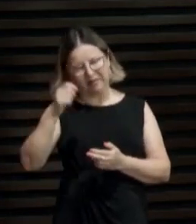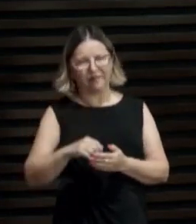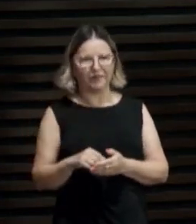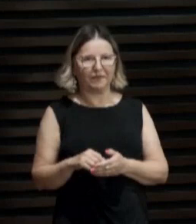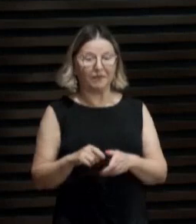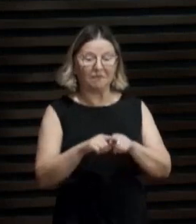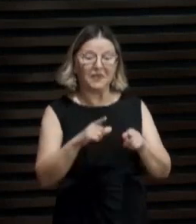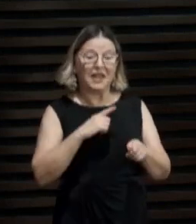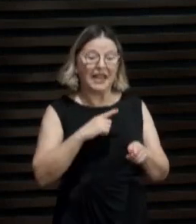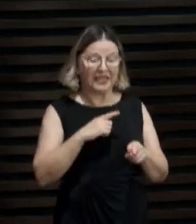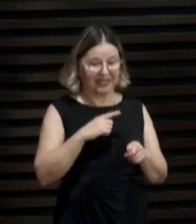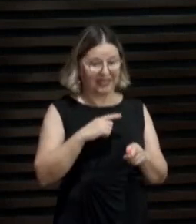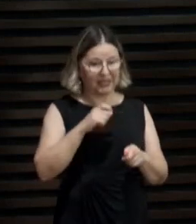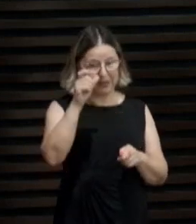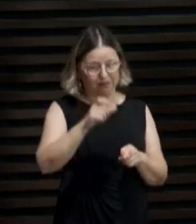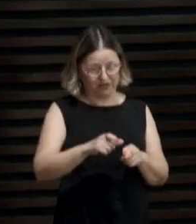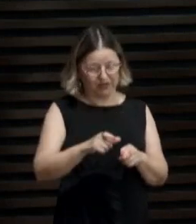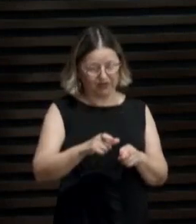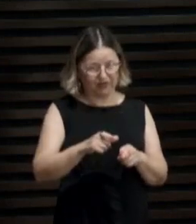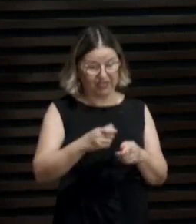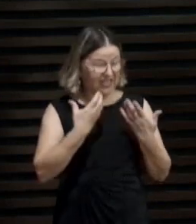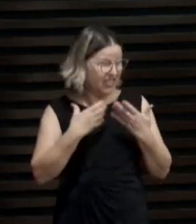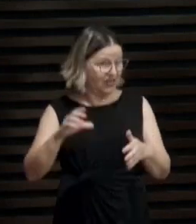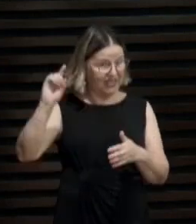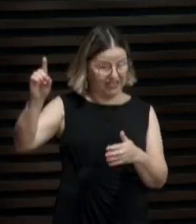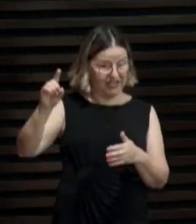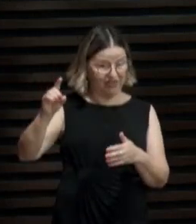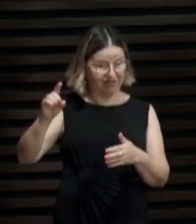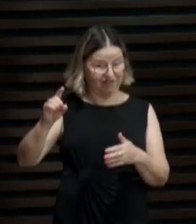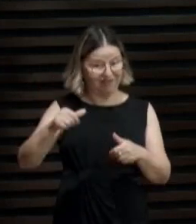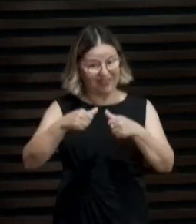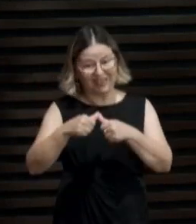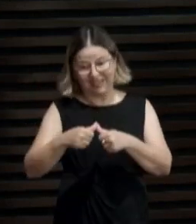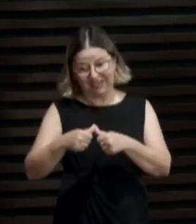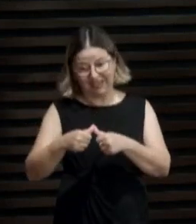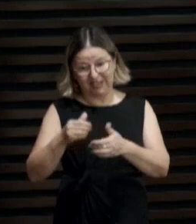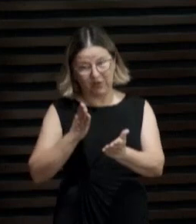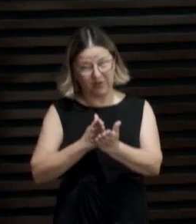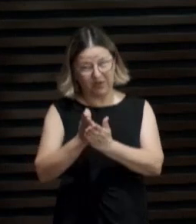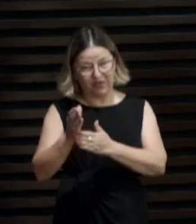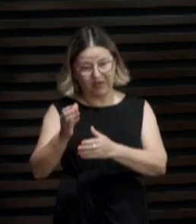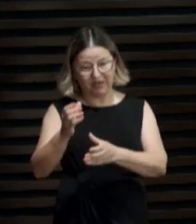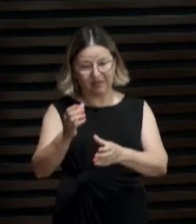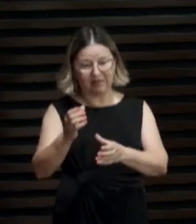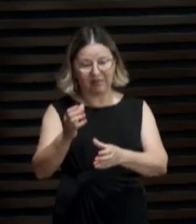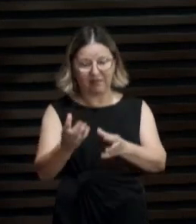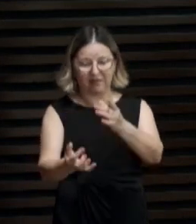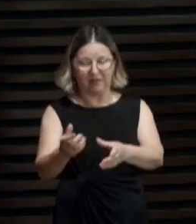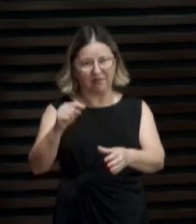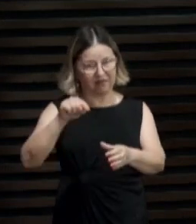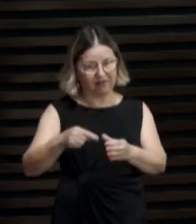quero Deus, eles estão no reino do inferno. Mas há aqueles que estão na dúvida e acham que, não, aquele que está na dúvida, ele